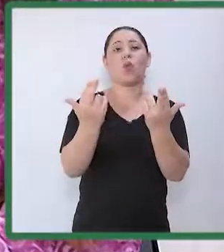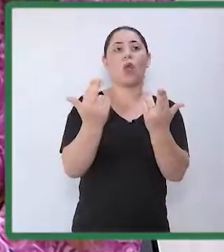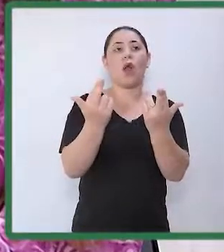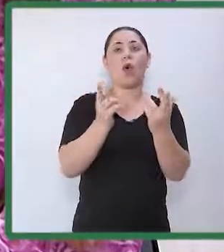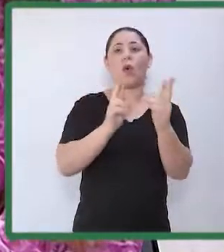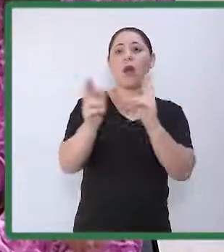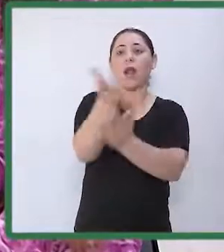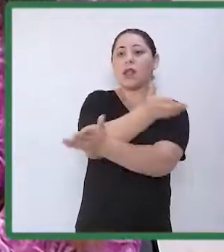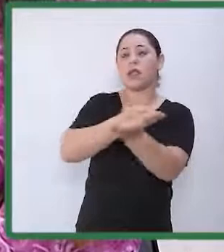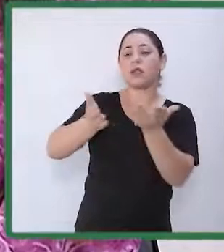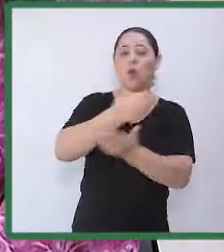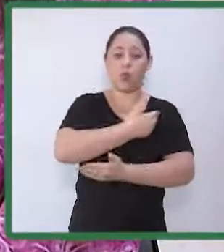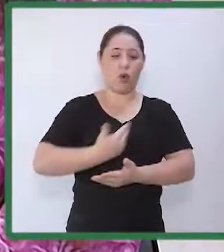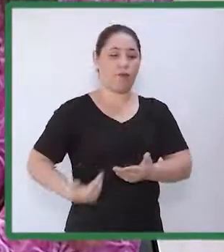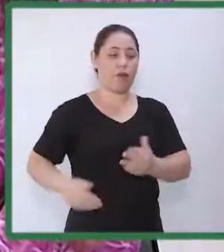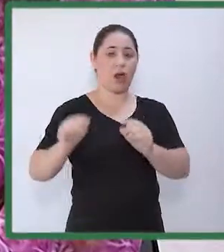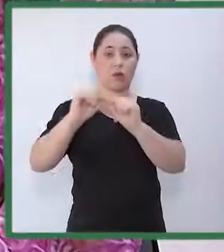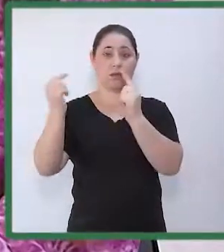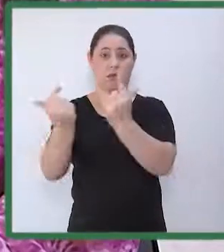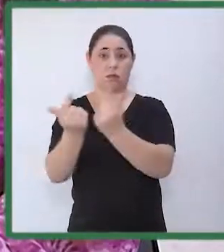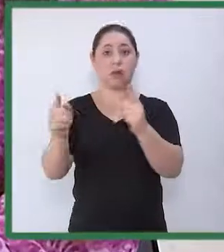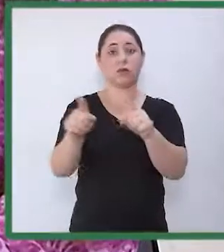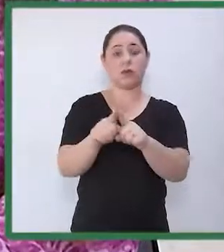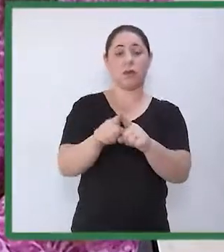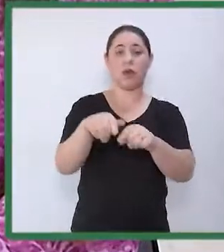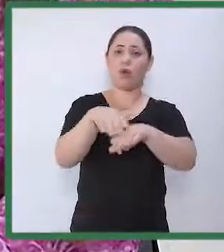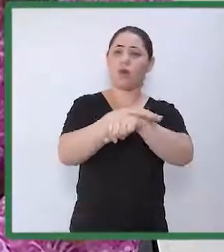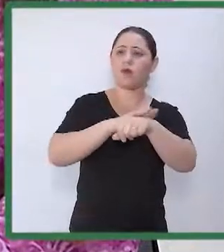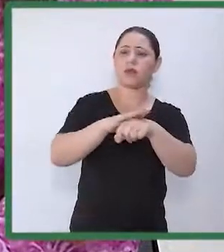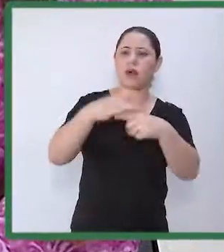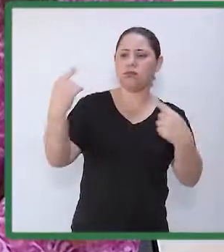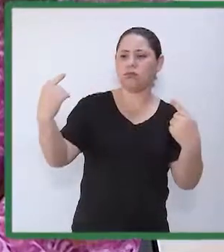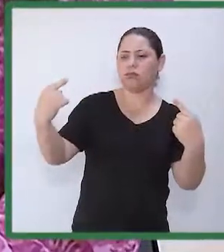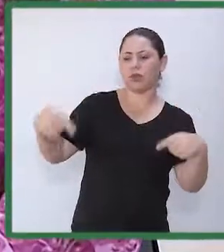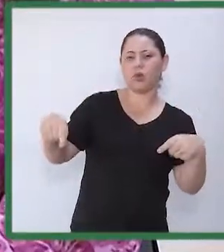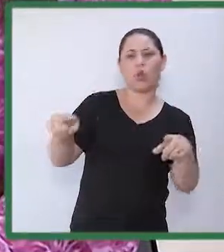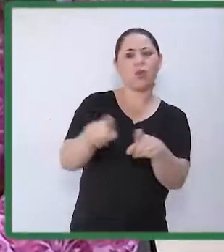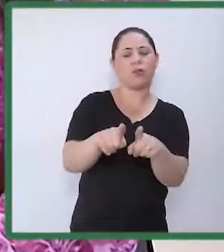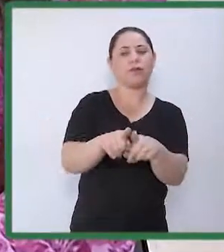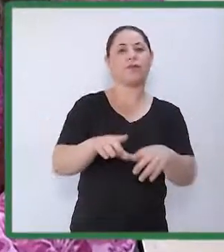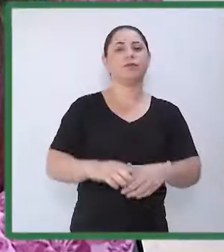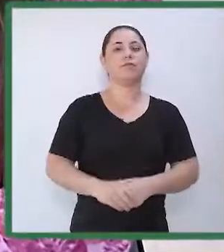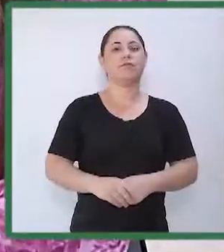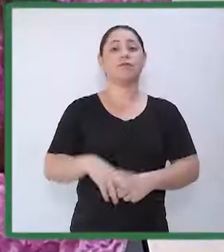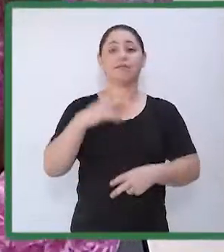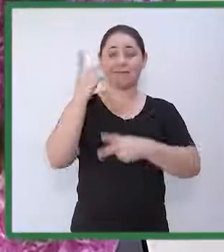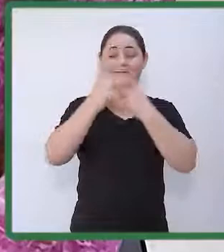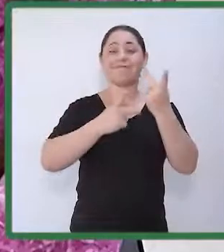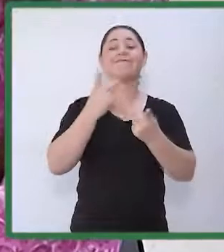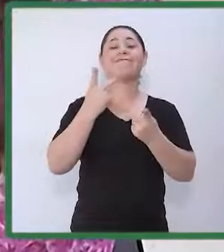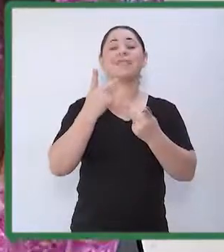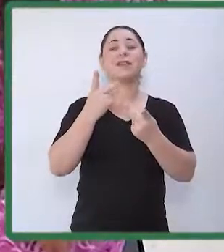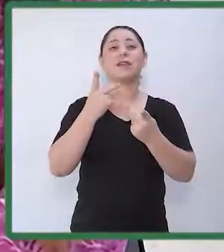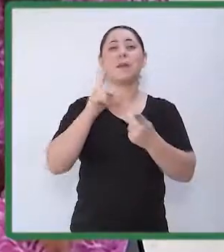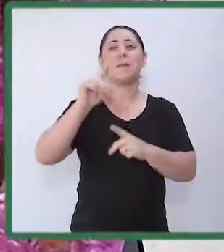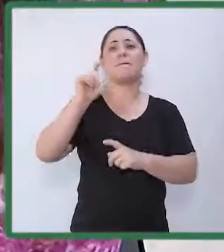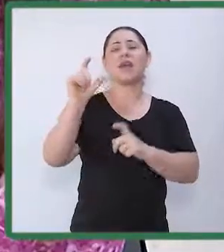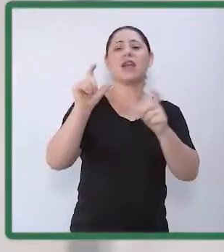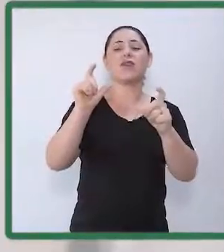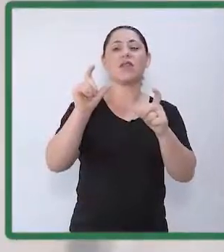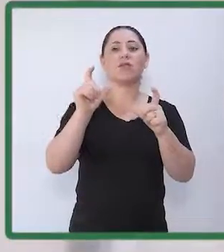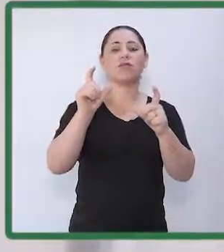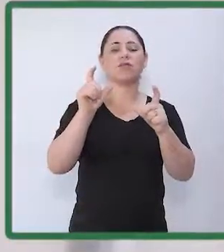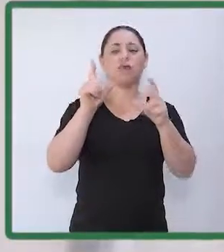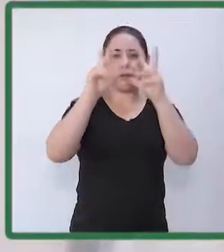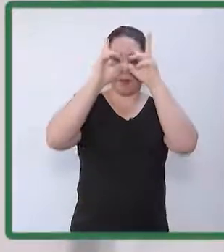interlocutora junto ao governo do Estado e também conversar com a oposição. Não é bem assim? Exatamente, você falou uma palavra-chave,